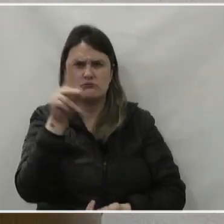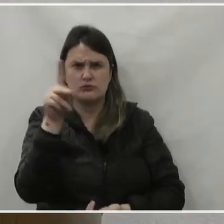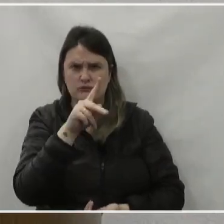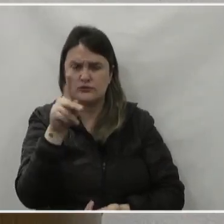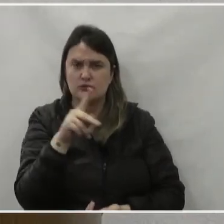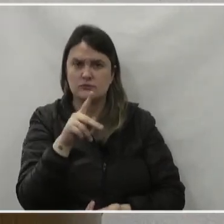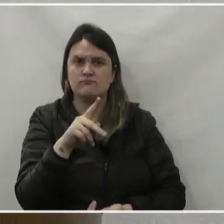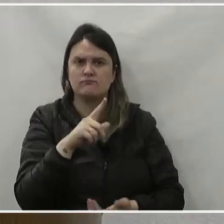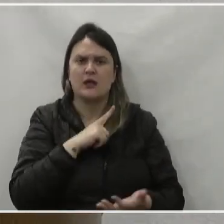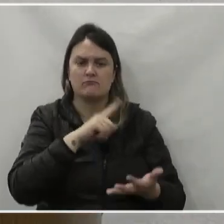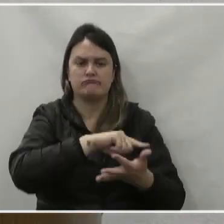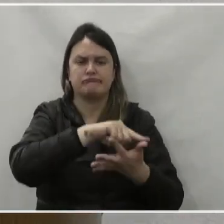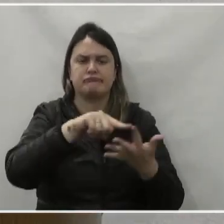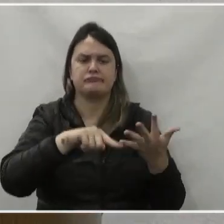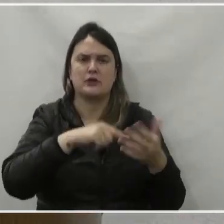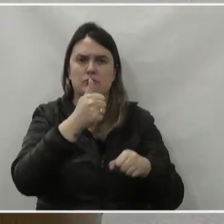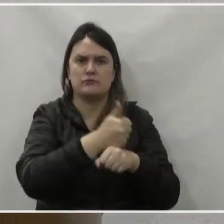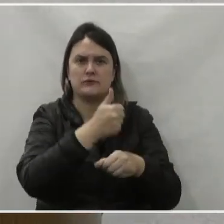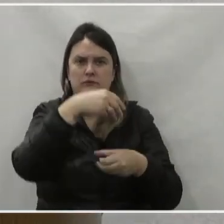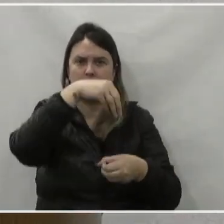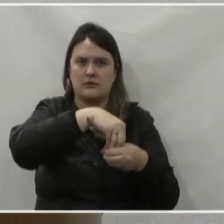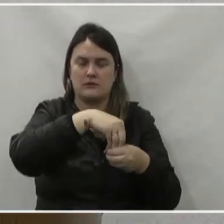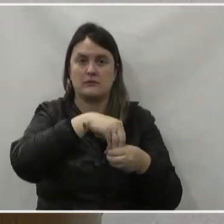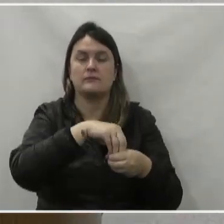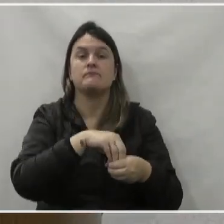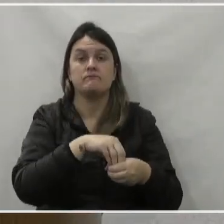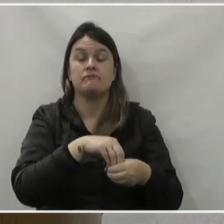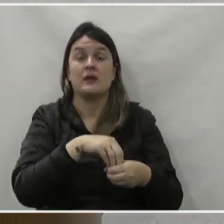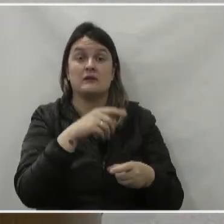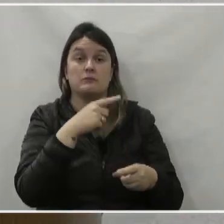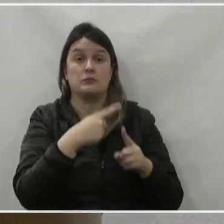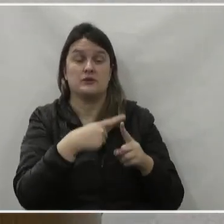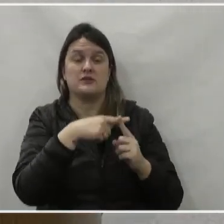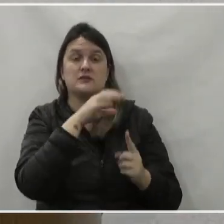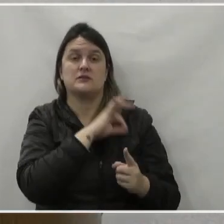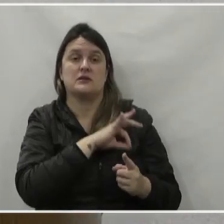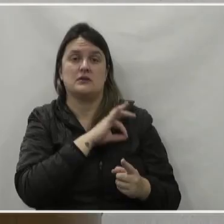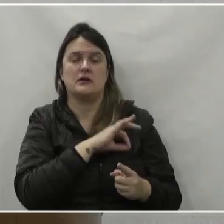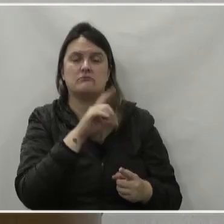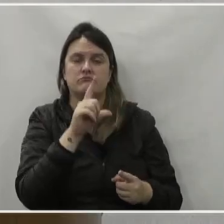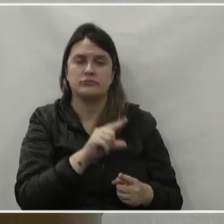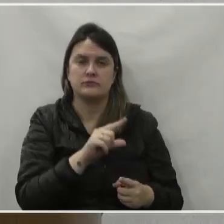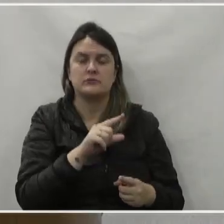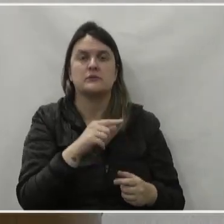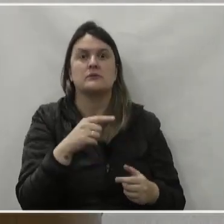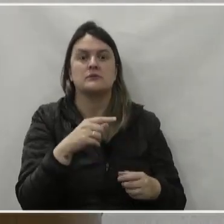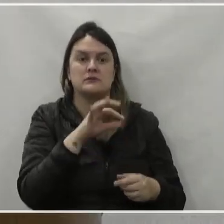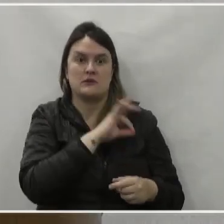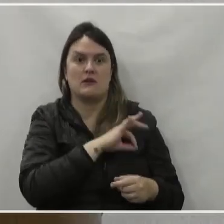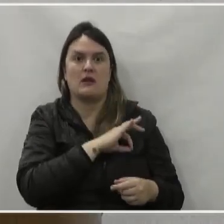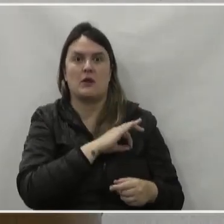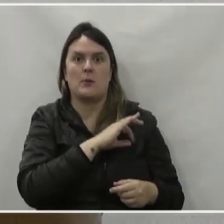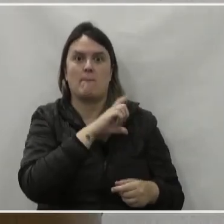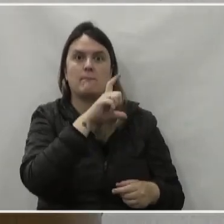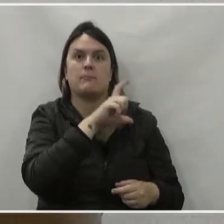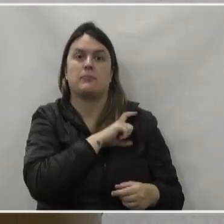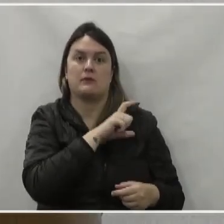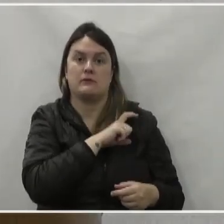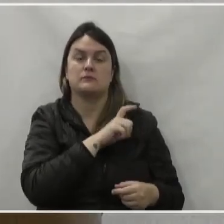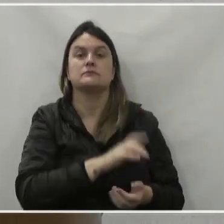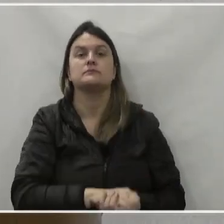né? Nossa valorização em que pese a remuneração seria muito maior. Né?